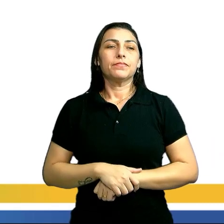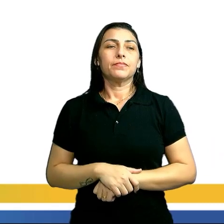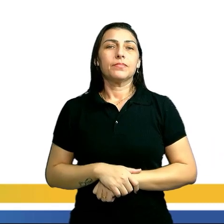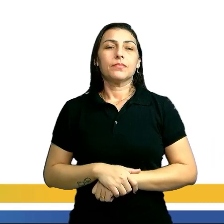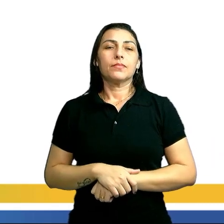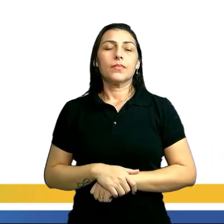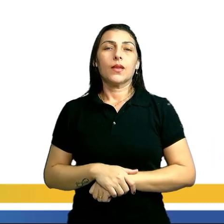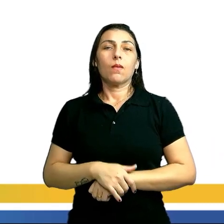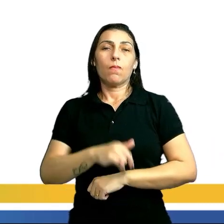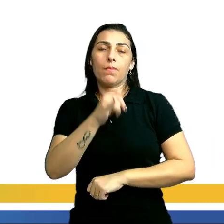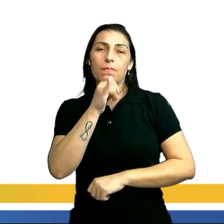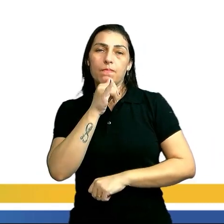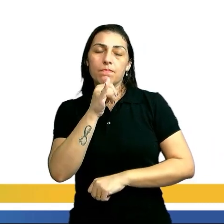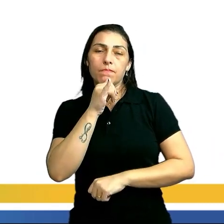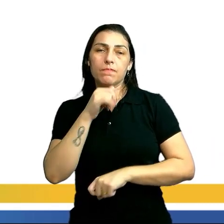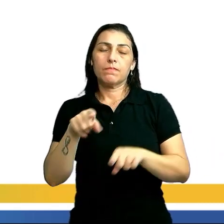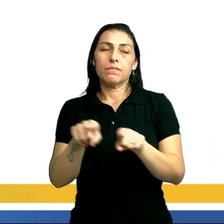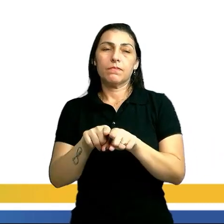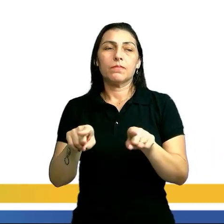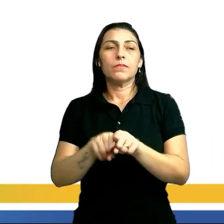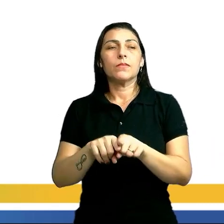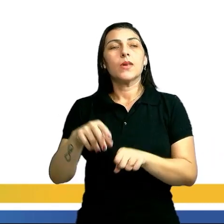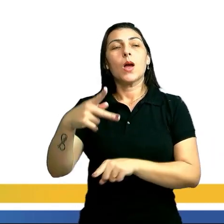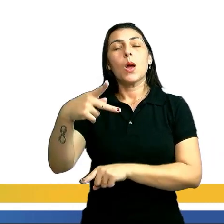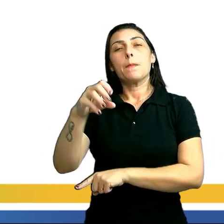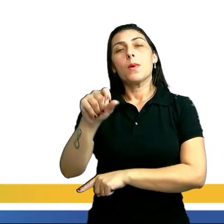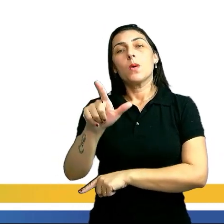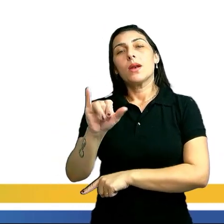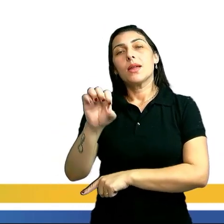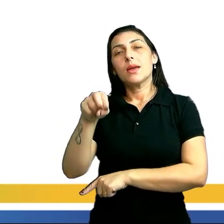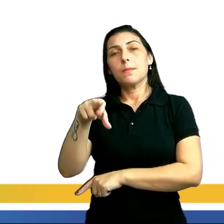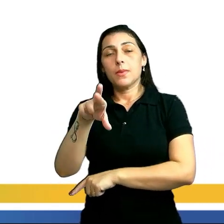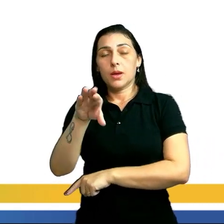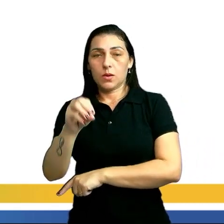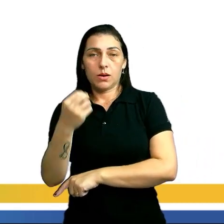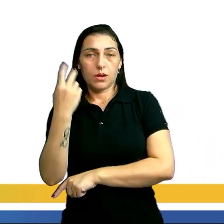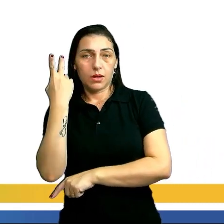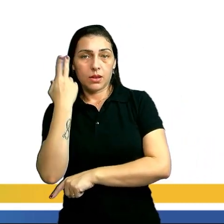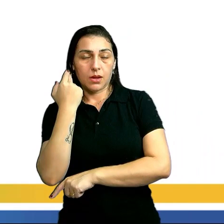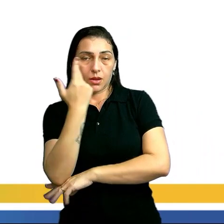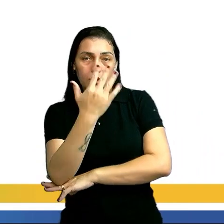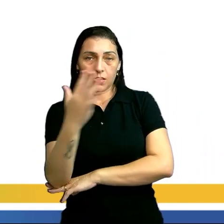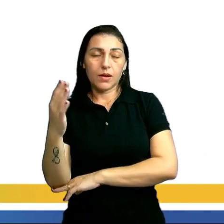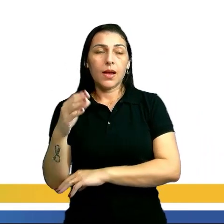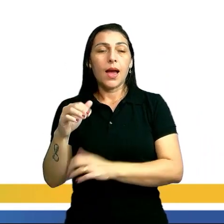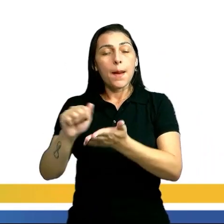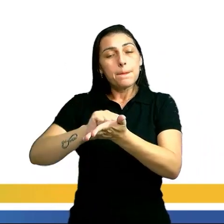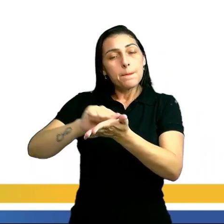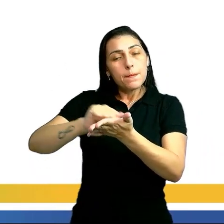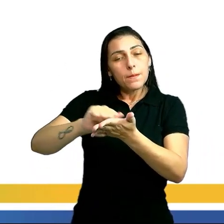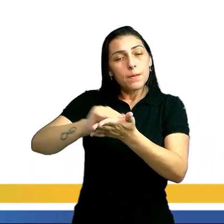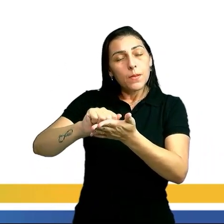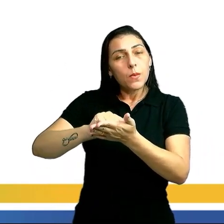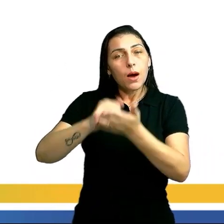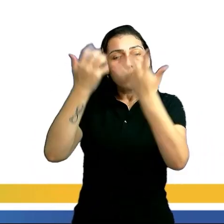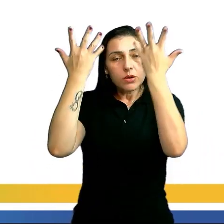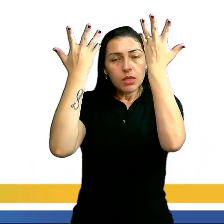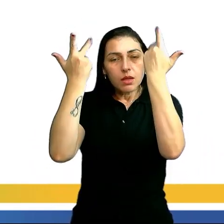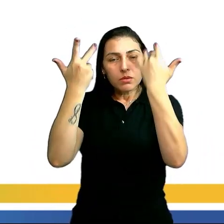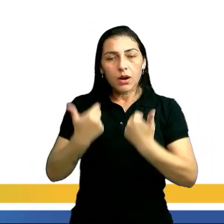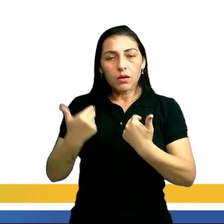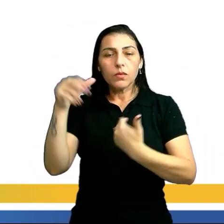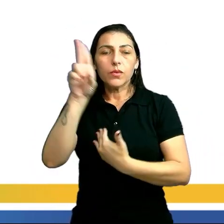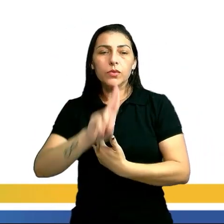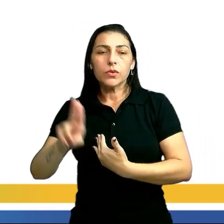Então, um exemplo aí também de polímero, só que agora natural, seria a borracha natural, né, que é utilizada